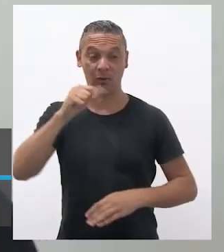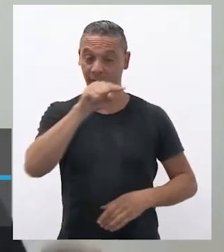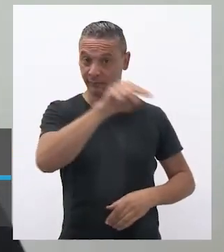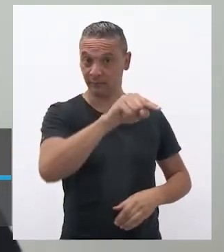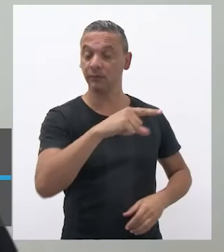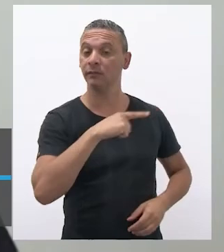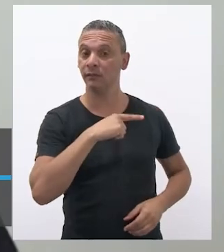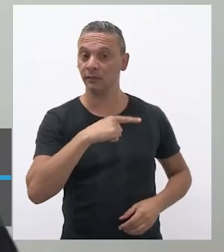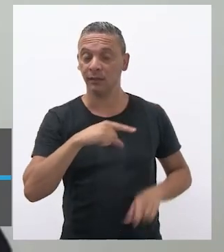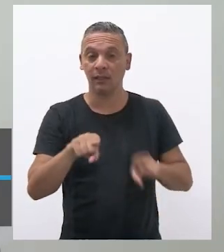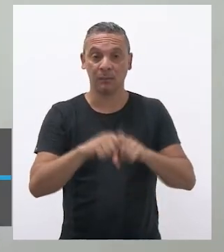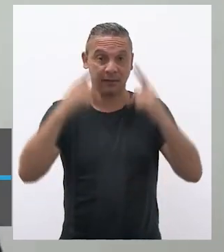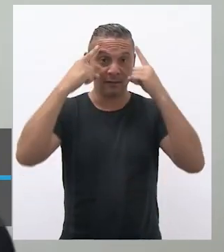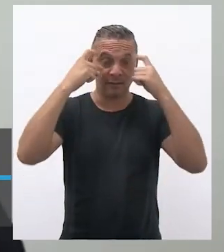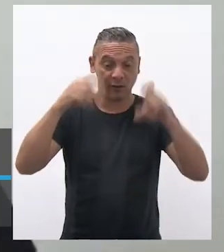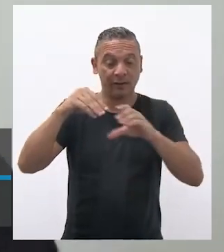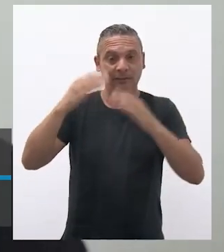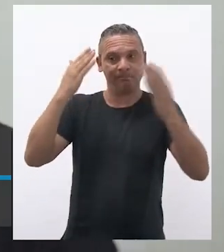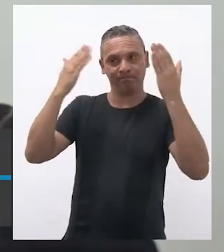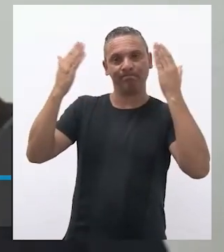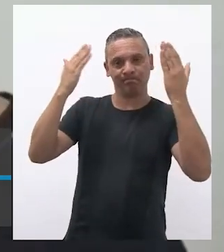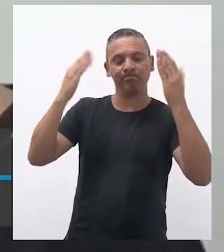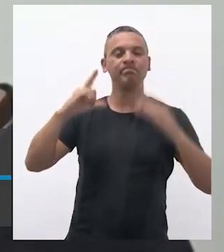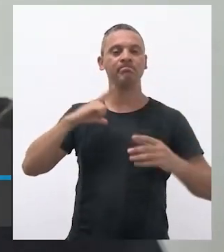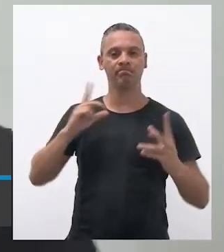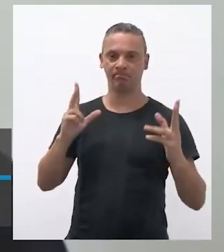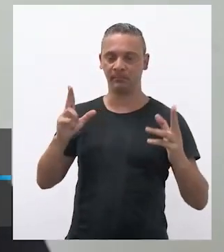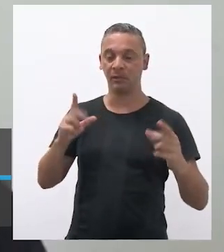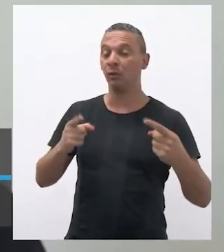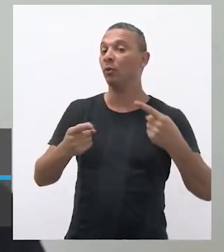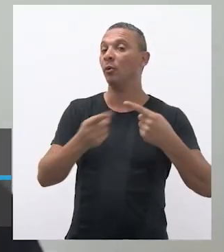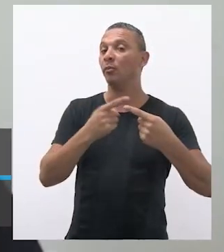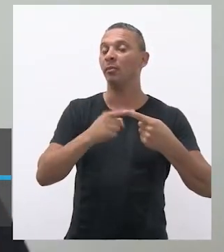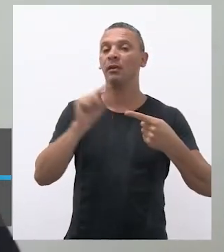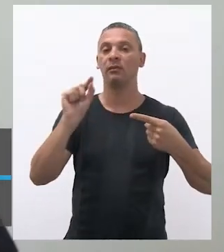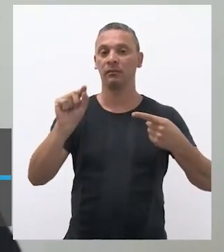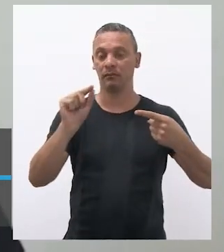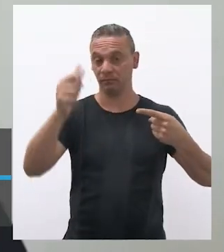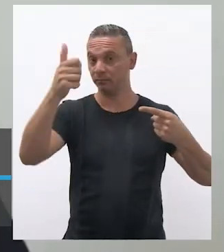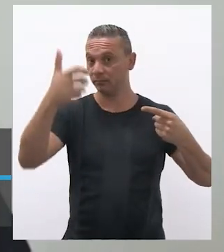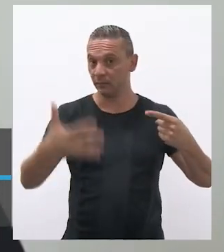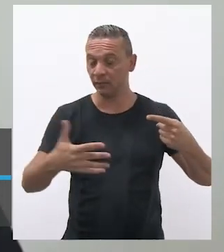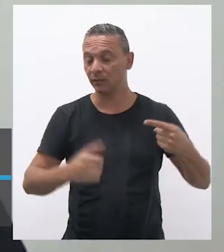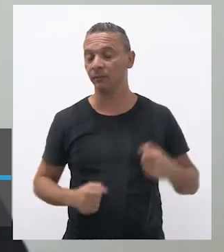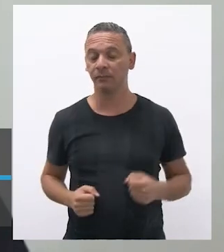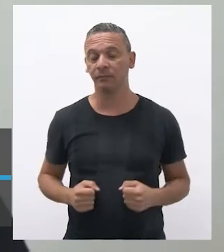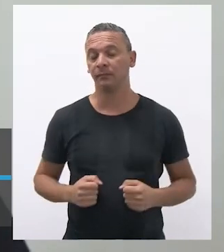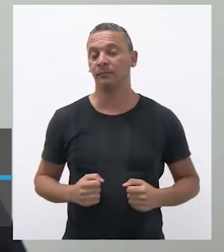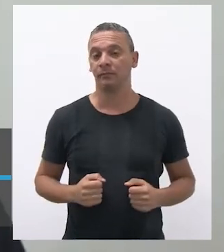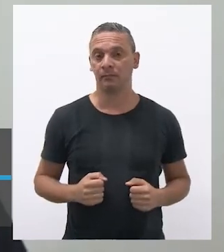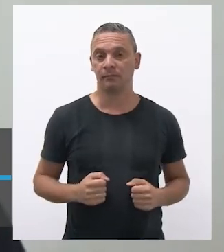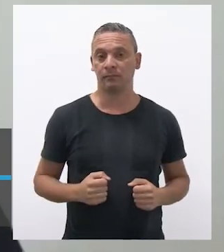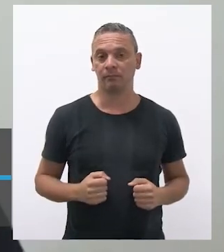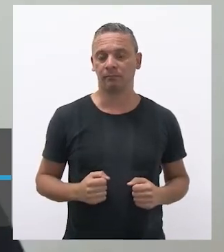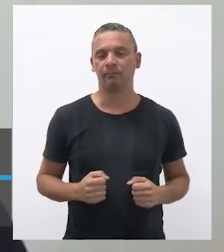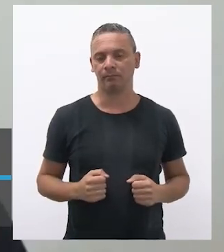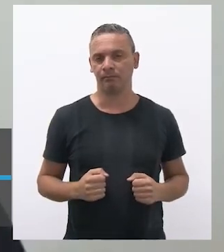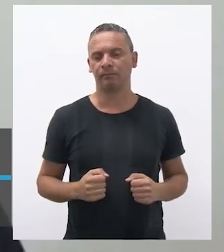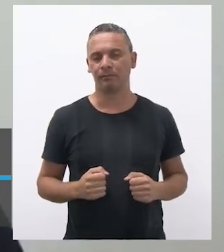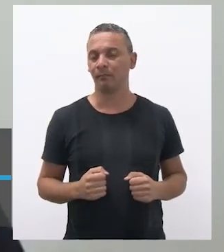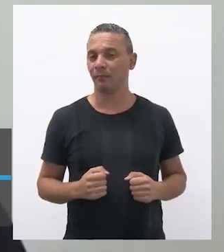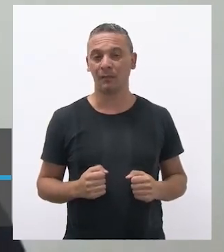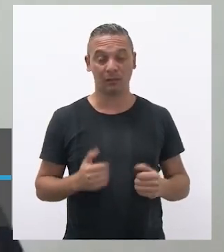da violência psicológica. Então, o primeiro pressuposto que eu queria deixar claro é que a análise de toda e